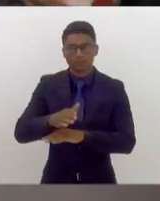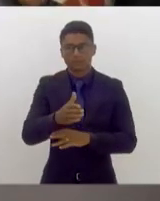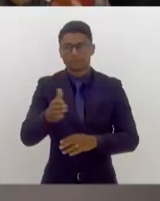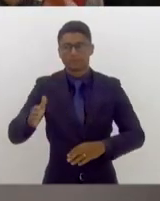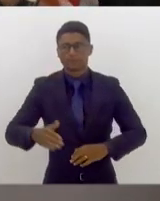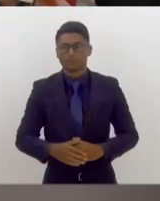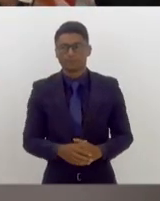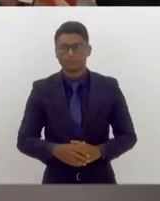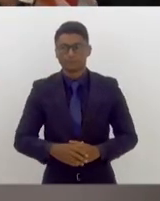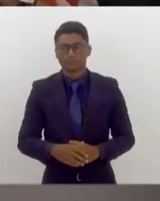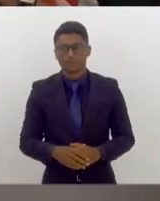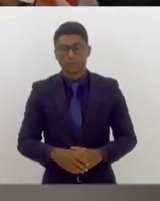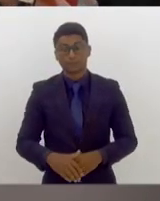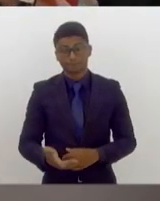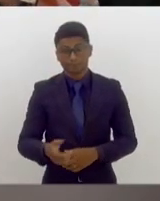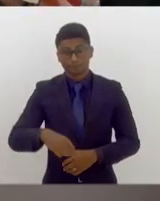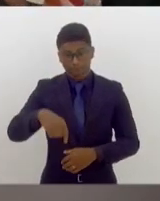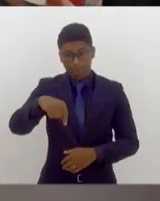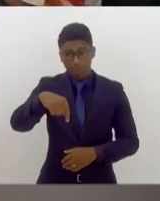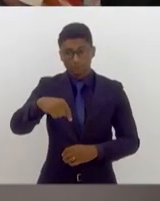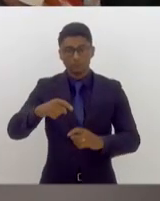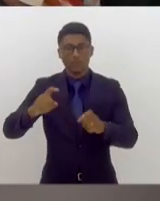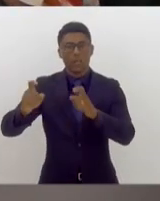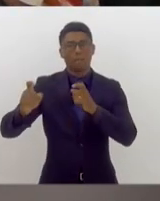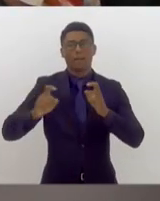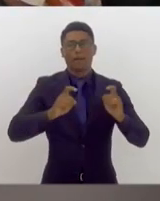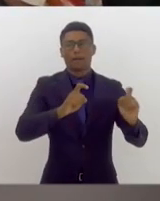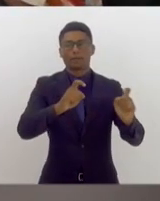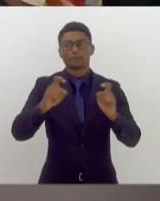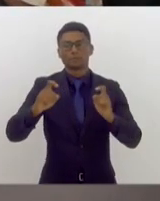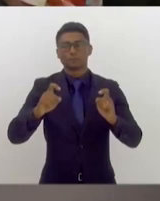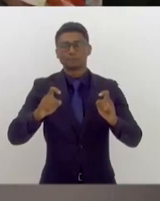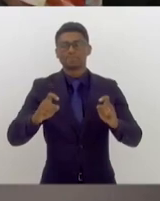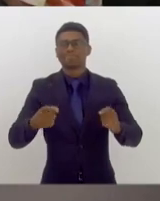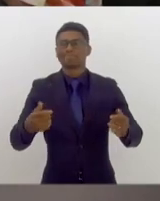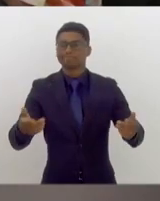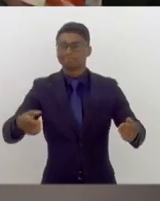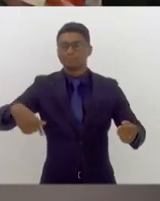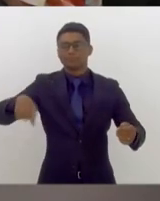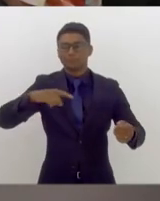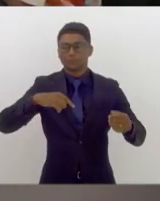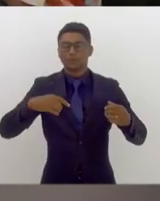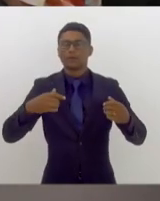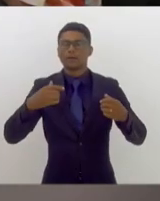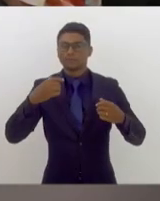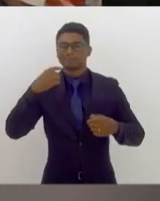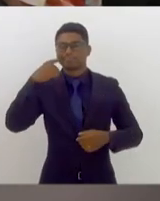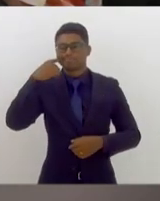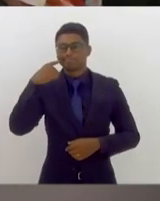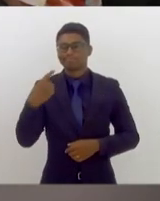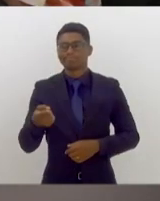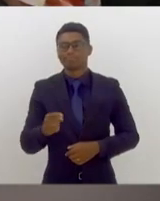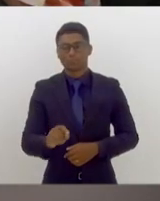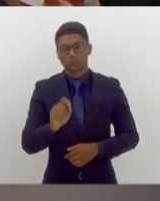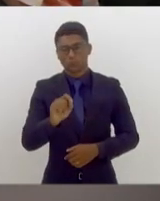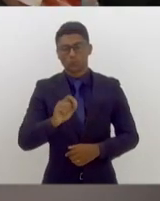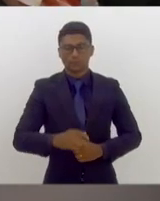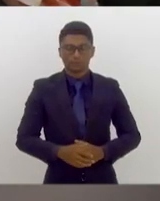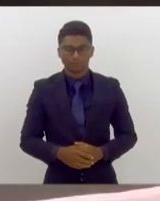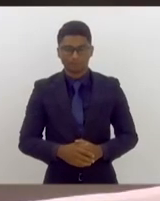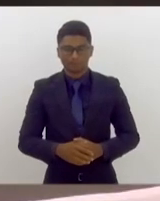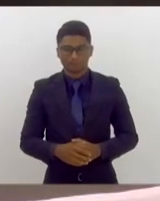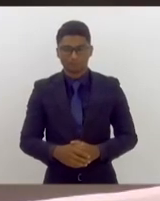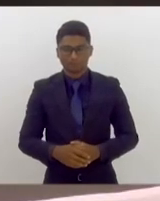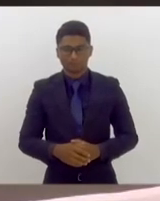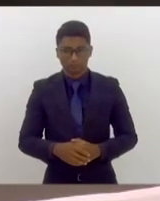Nesse debate ficou extremamente evidenciado, no caso, a situação de que o que nós